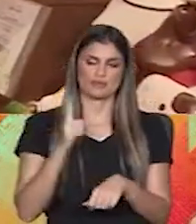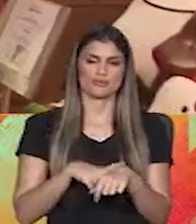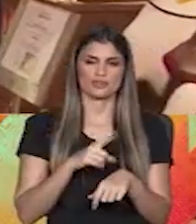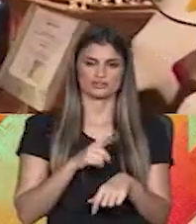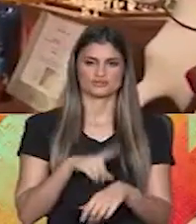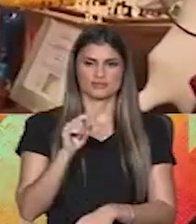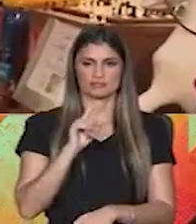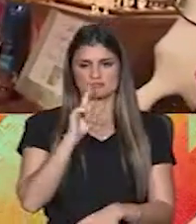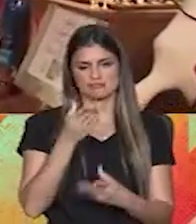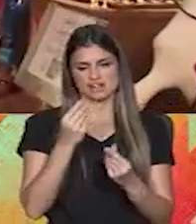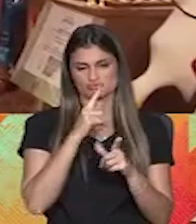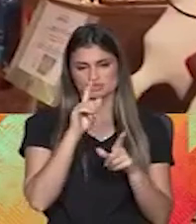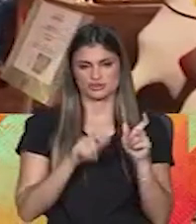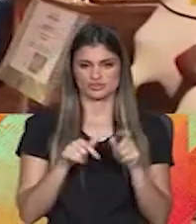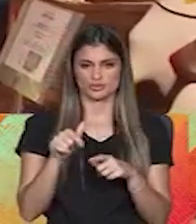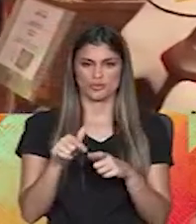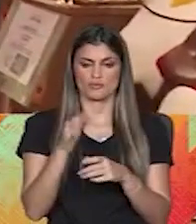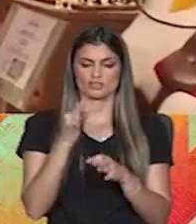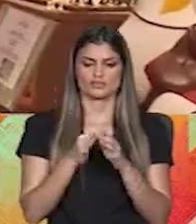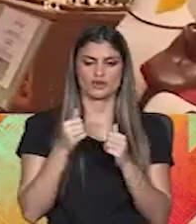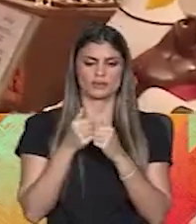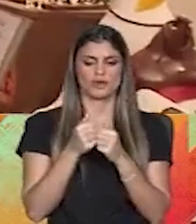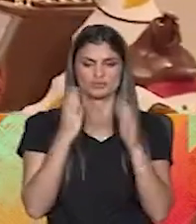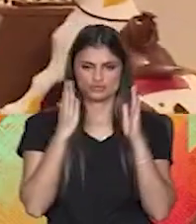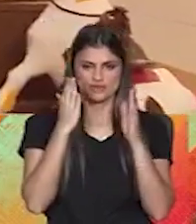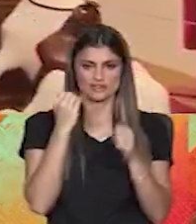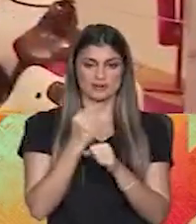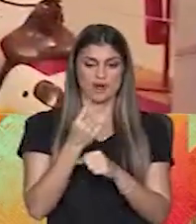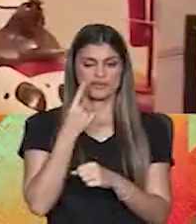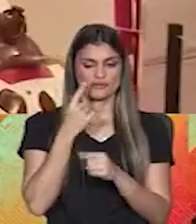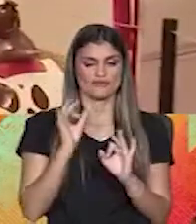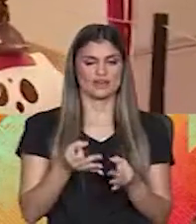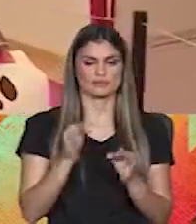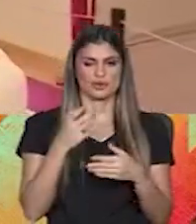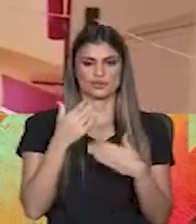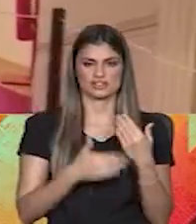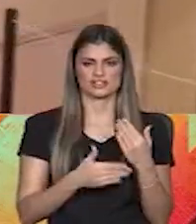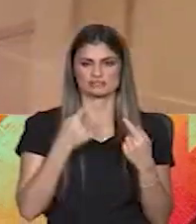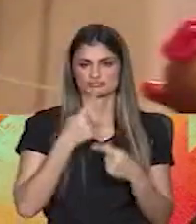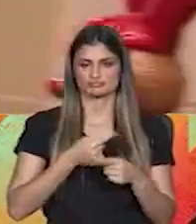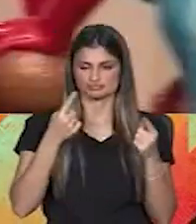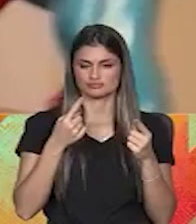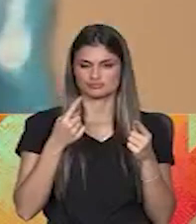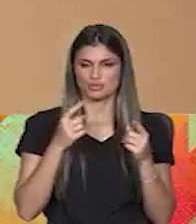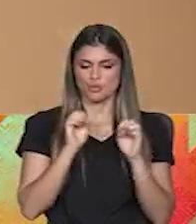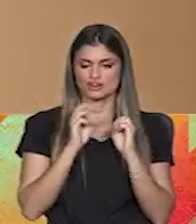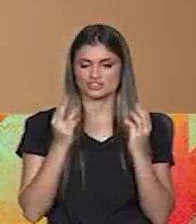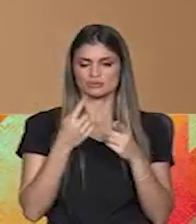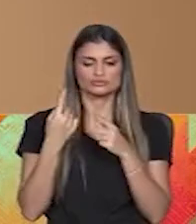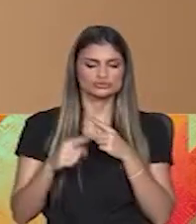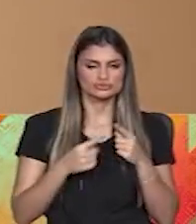ao longo deste festival também vai poder acompanhar o chefe a trabalhar ao vivo portanto vale a pena acontece em vários shows em vários outros jogos